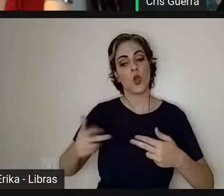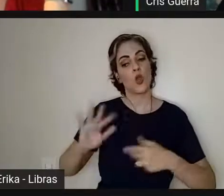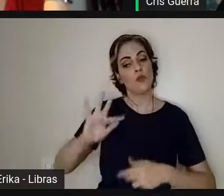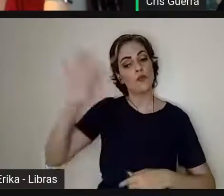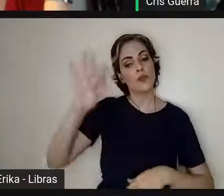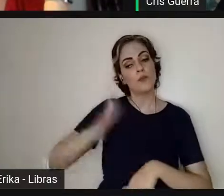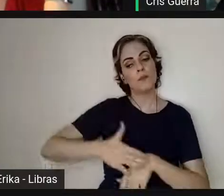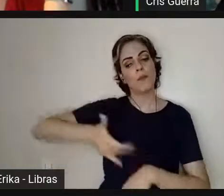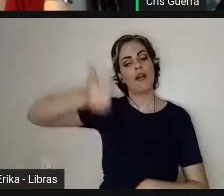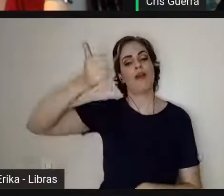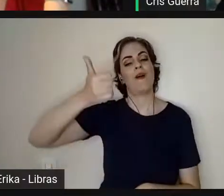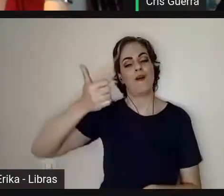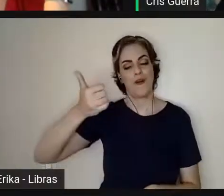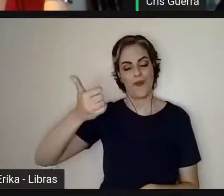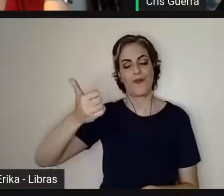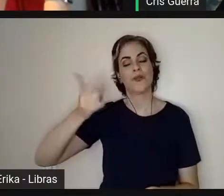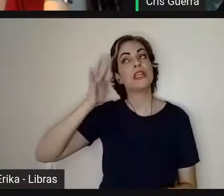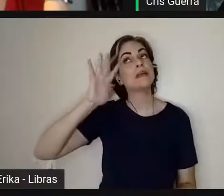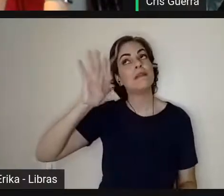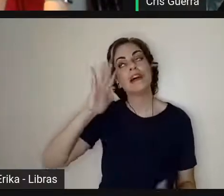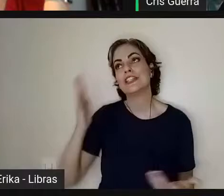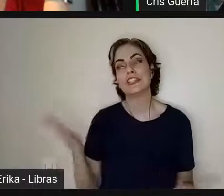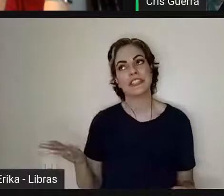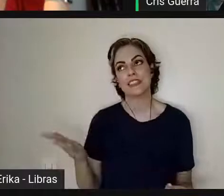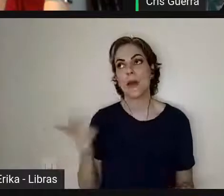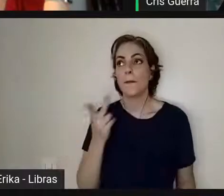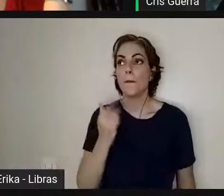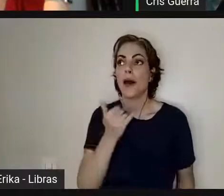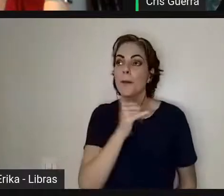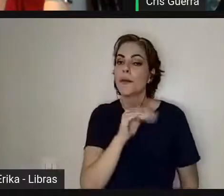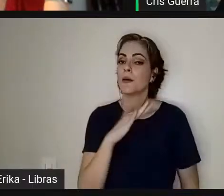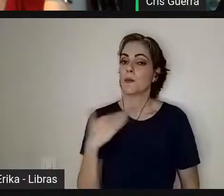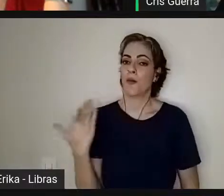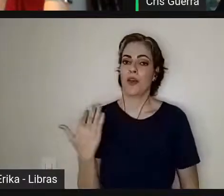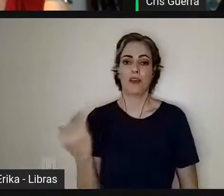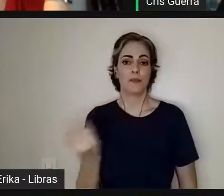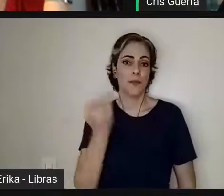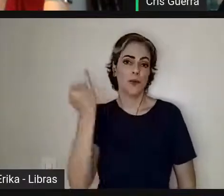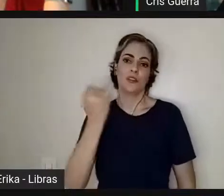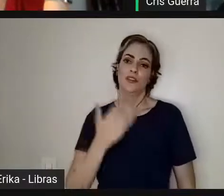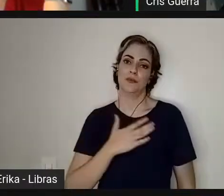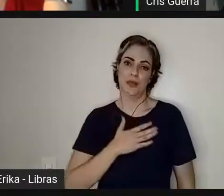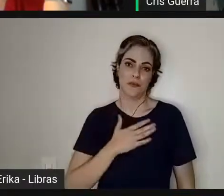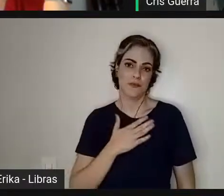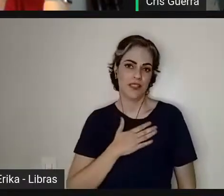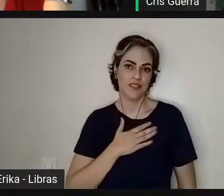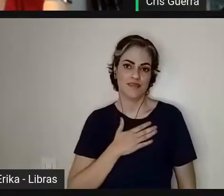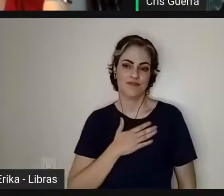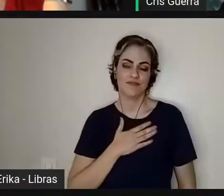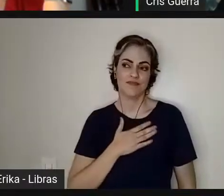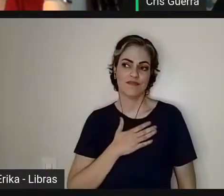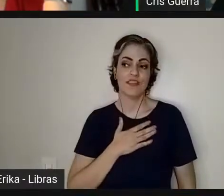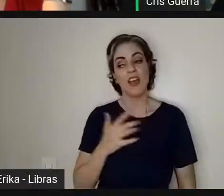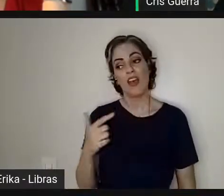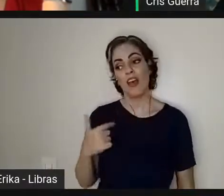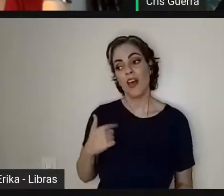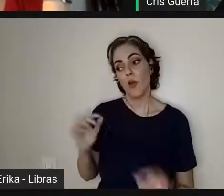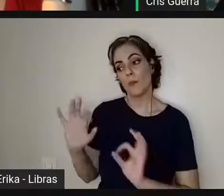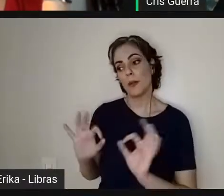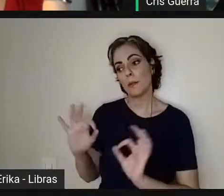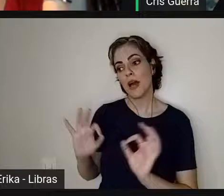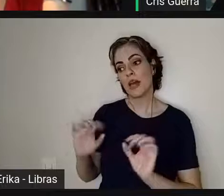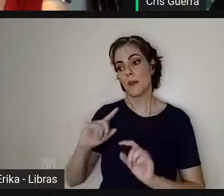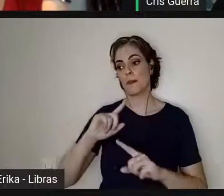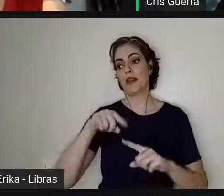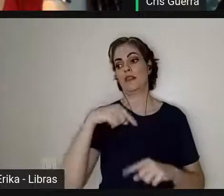maiores, né? Imagina, a morte dos meus pais foi muito importante para que eu estivesse preparada para um outro